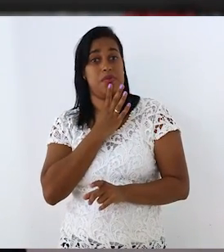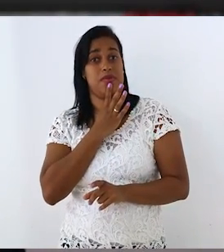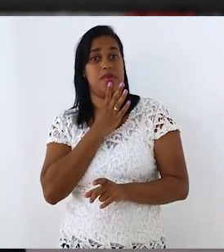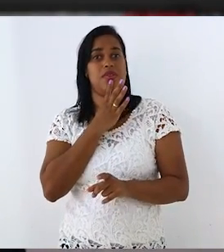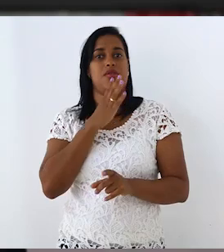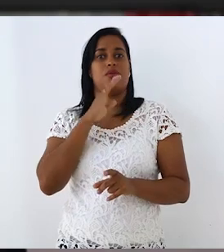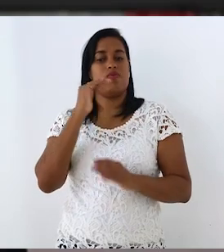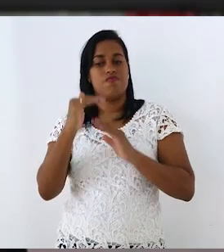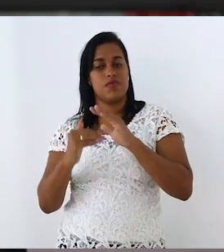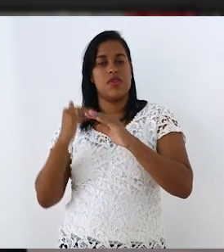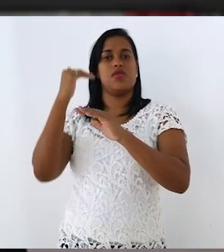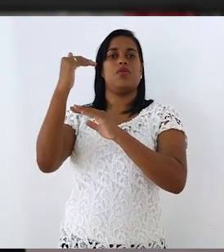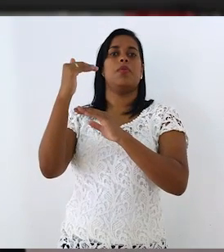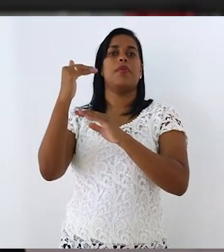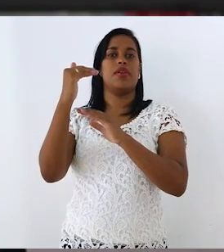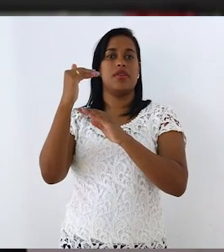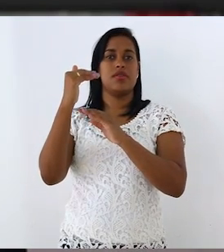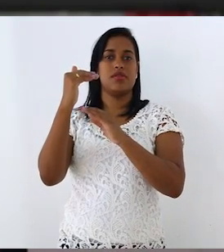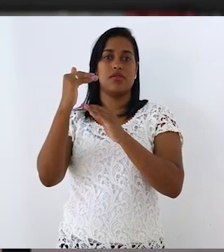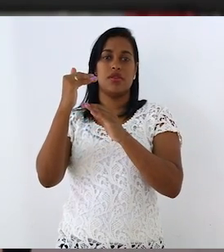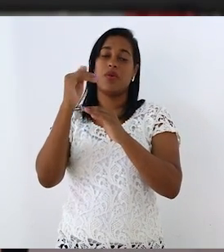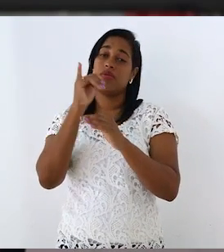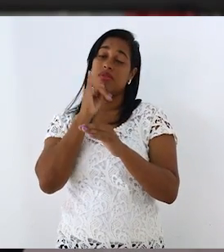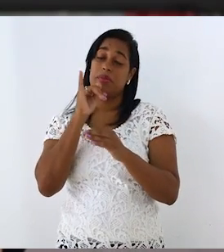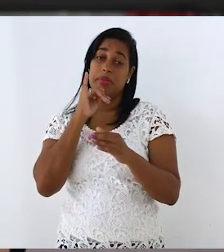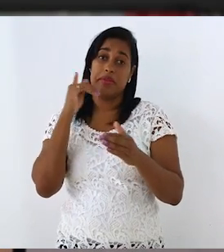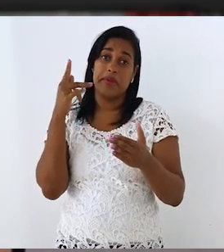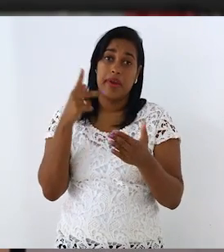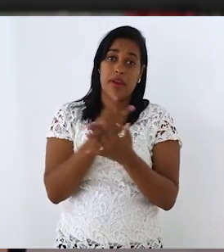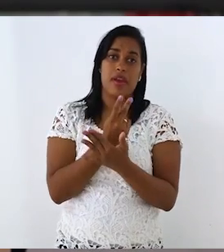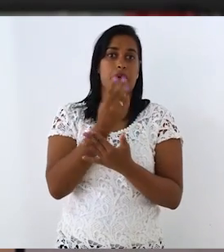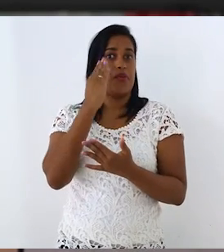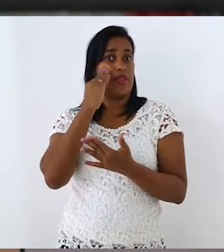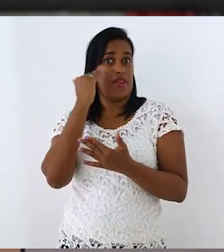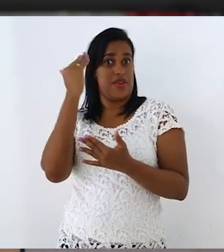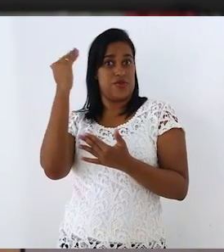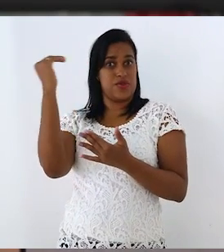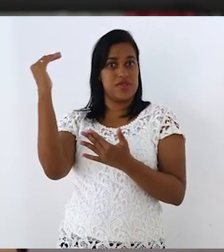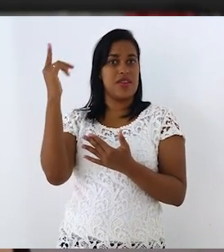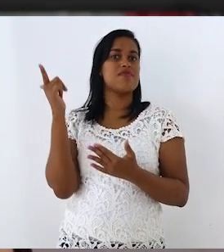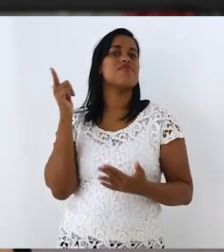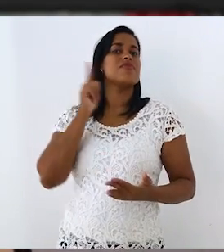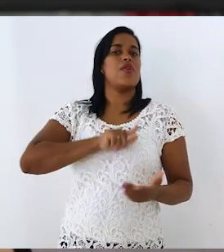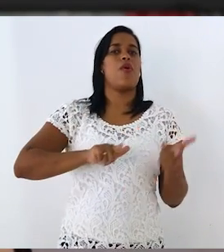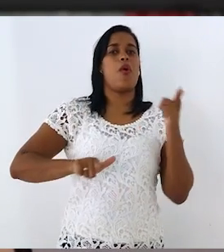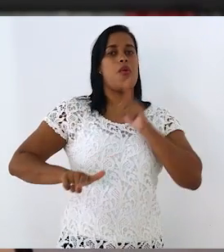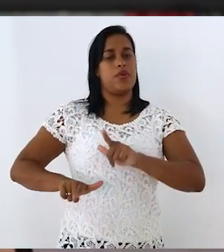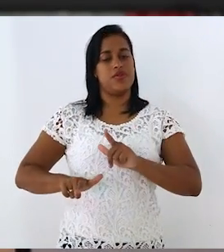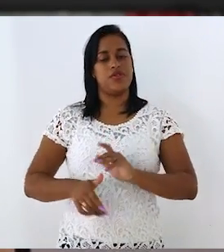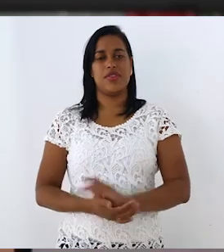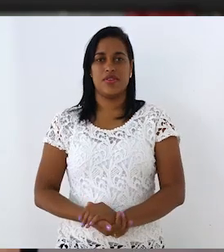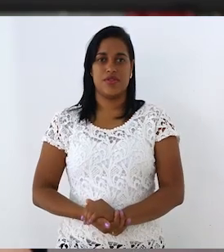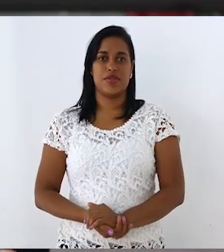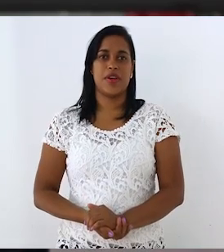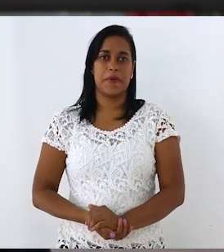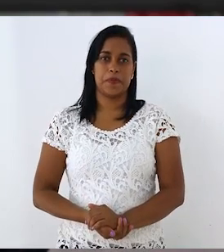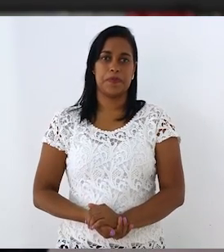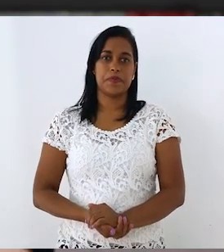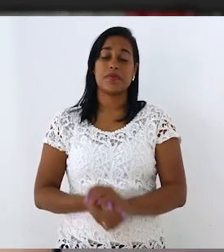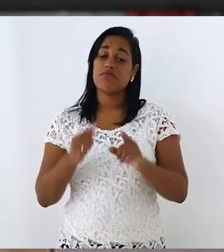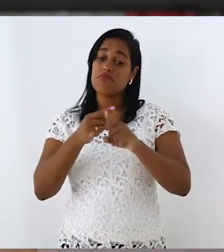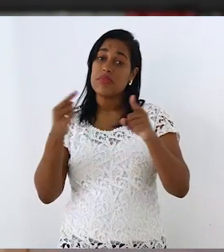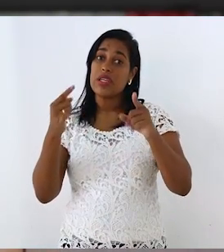de superação, de fracassos, de sucessos, de conquistas. Já